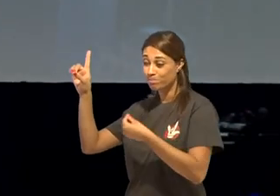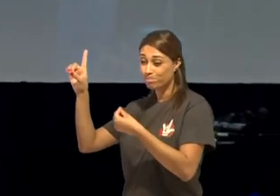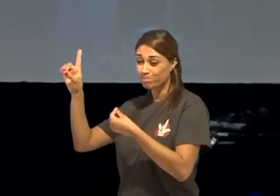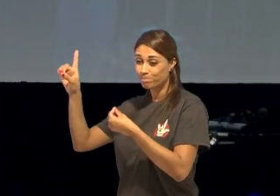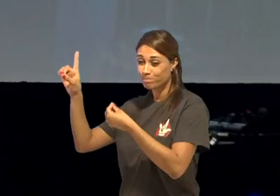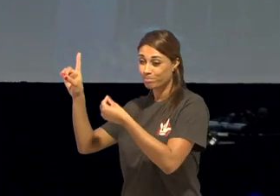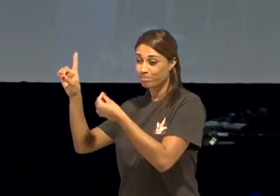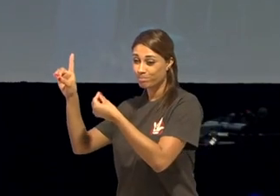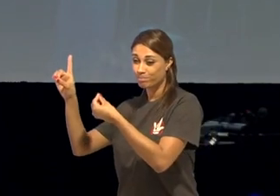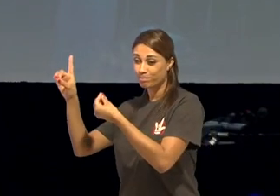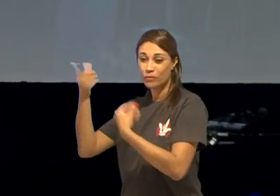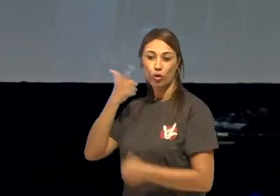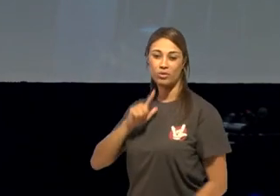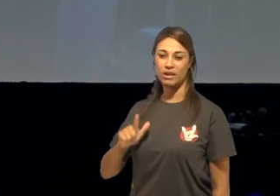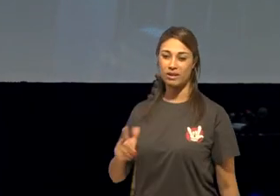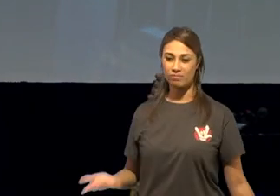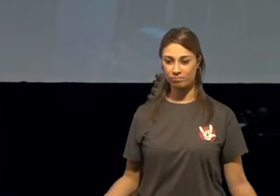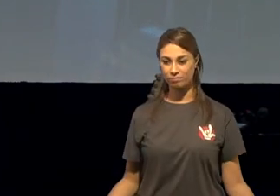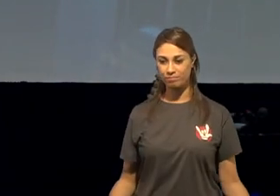Meus irmãos,